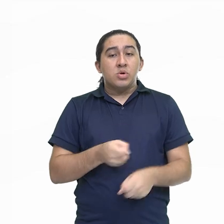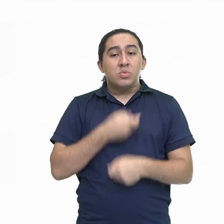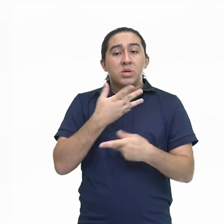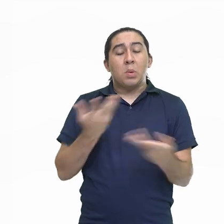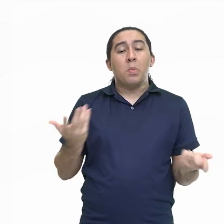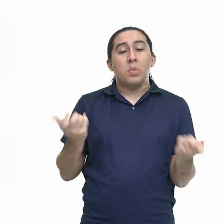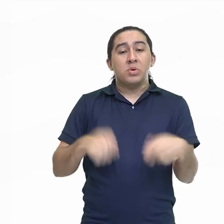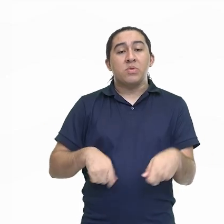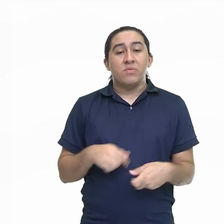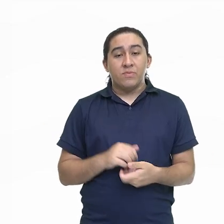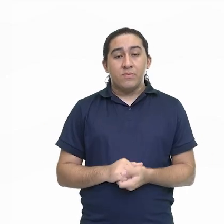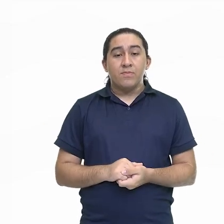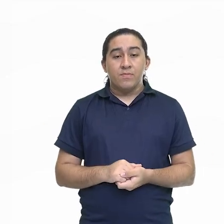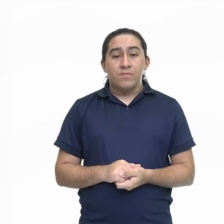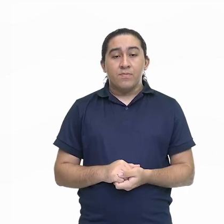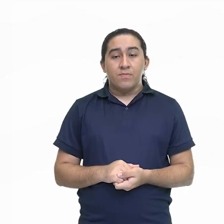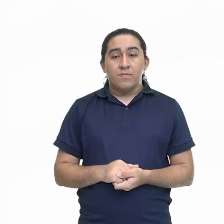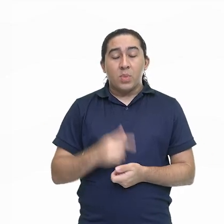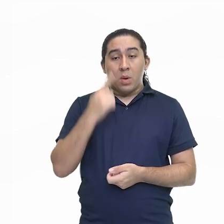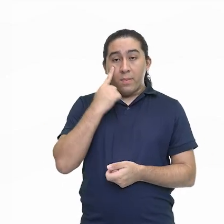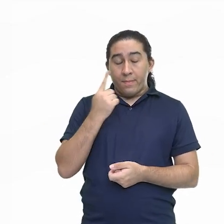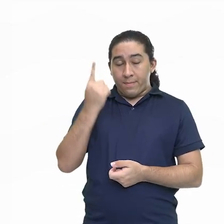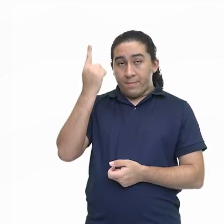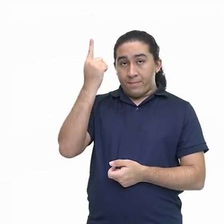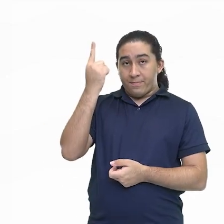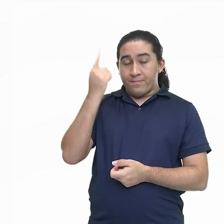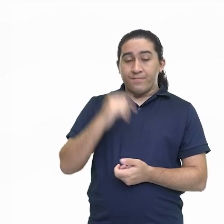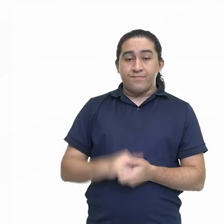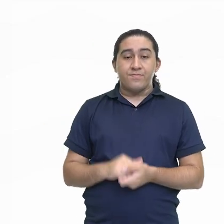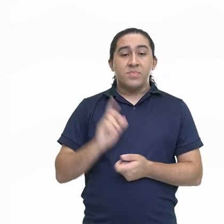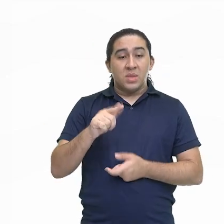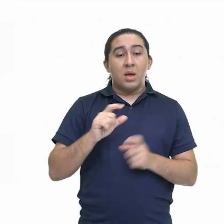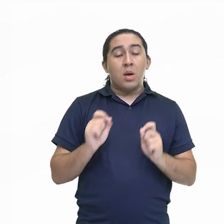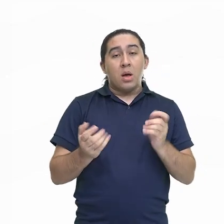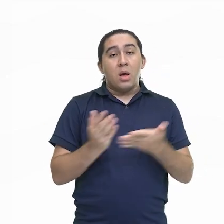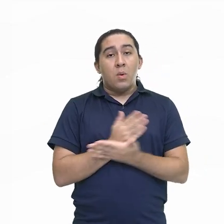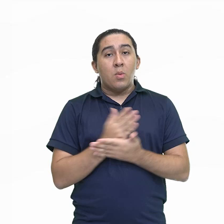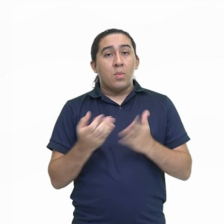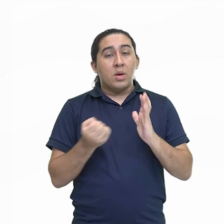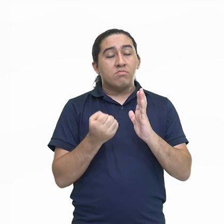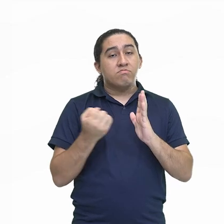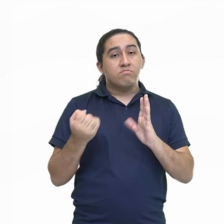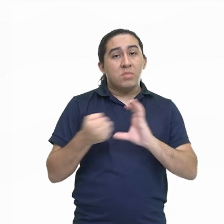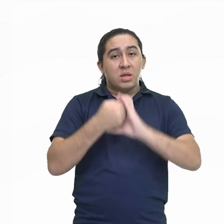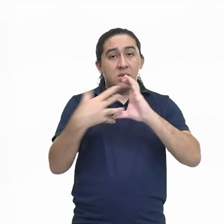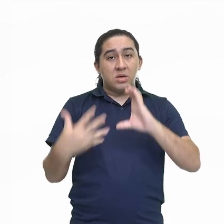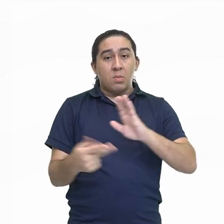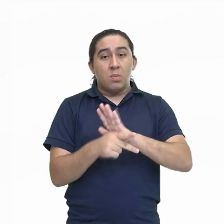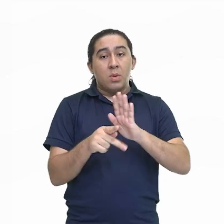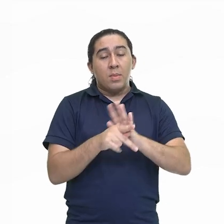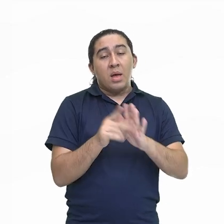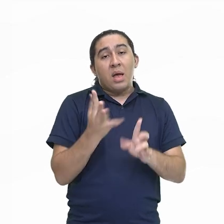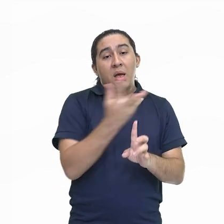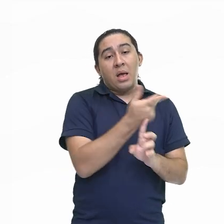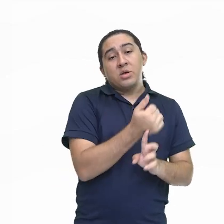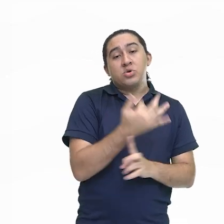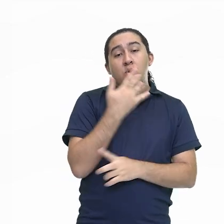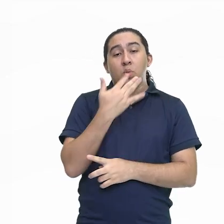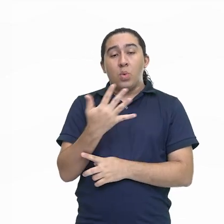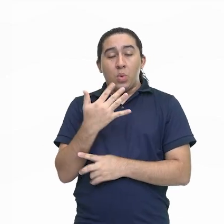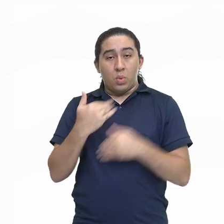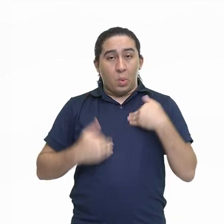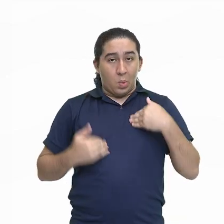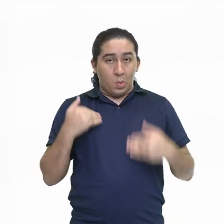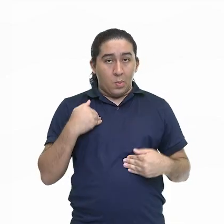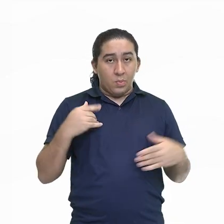estão algumas perspectivas sobre como a arte e corpo estão interligados. Elas estão